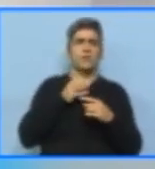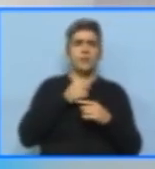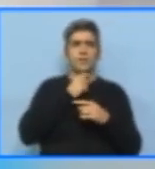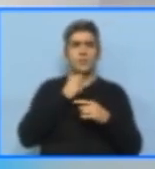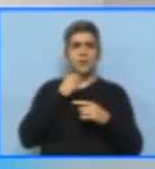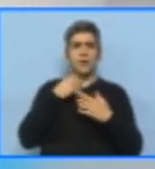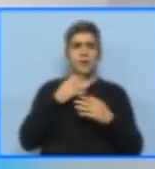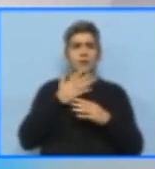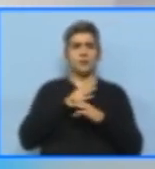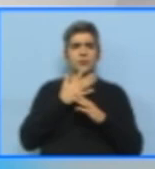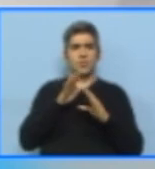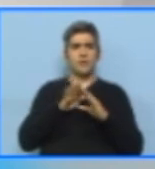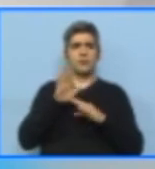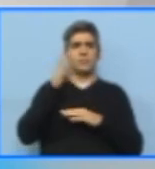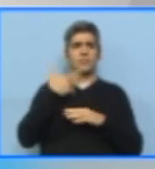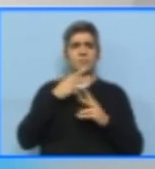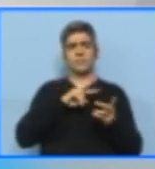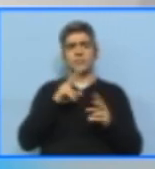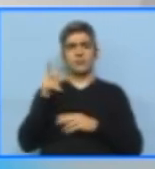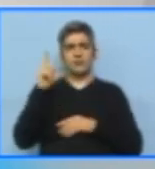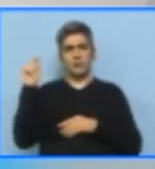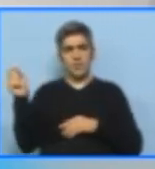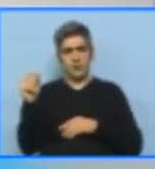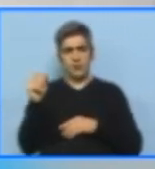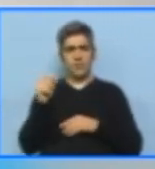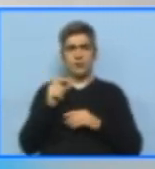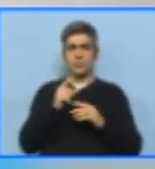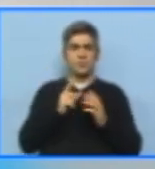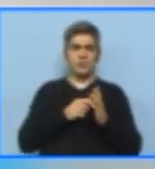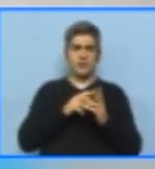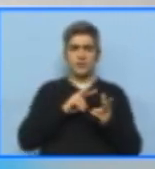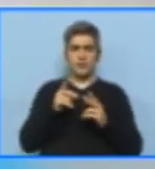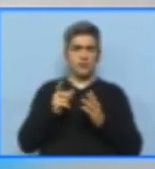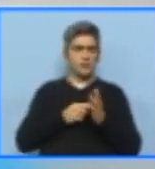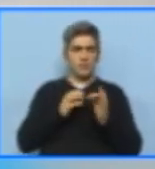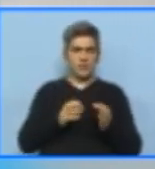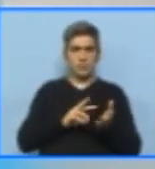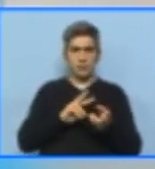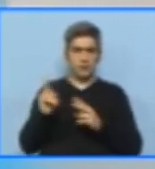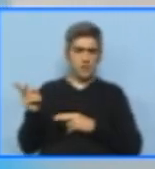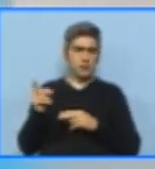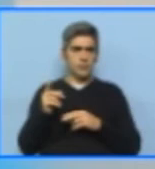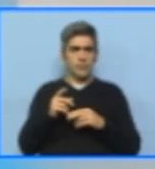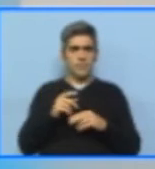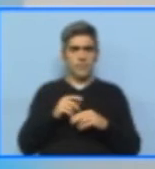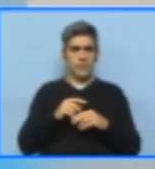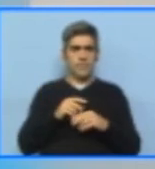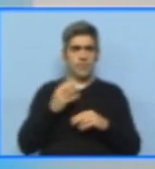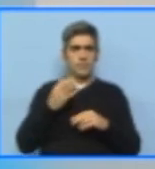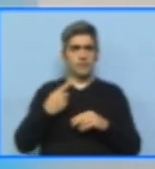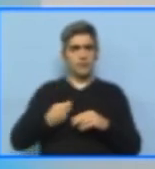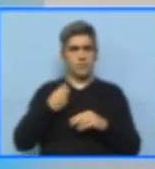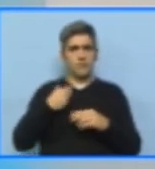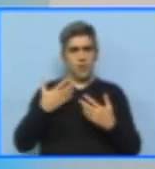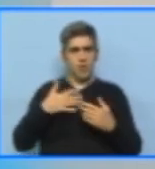que o Chiado está no auge é que nós vamos embora, não é? Mas tinha que ser, a mudança tinha que ser feita e agora, acima de tudo, a nossa